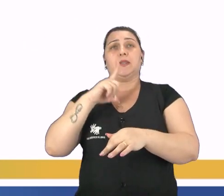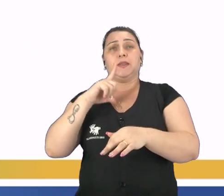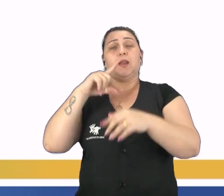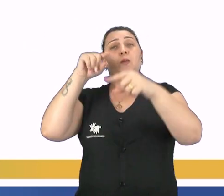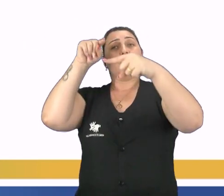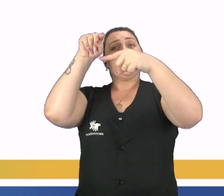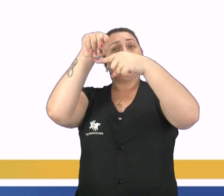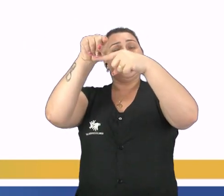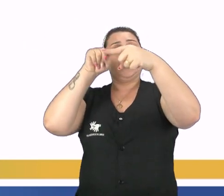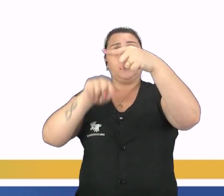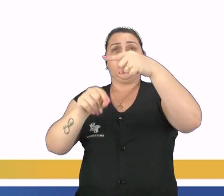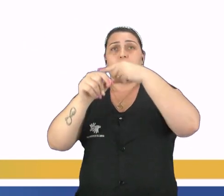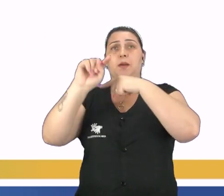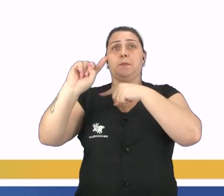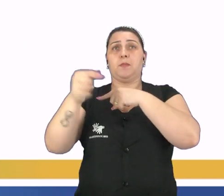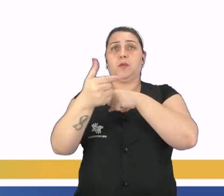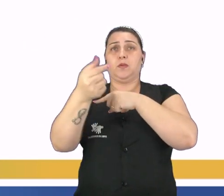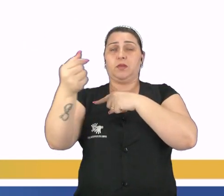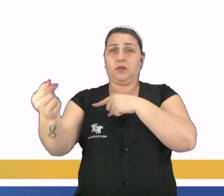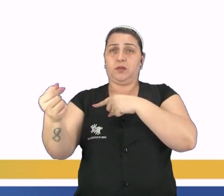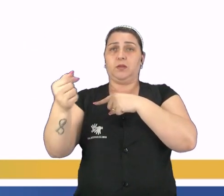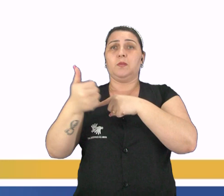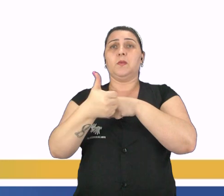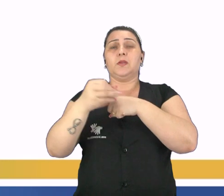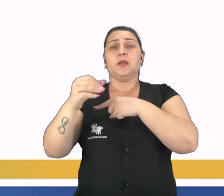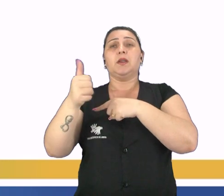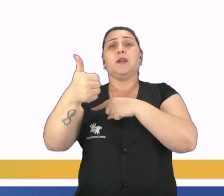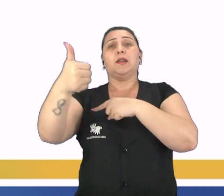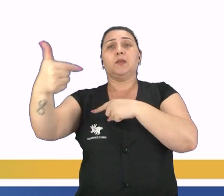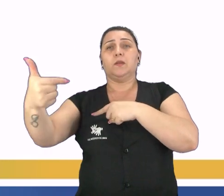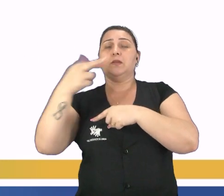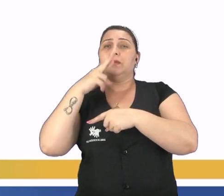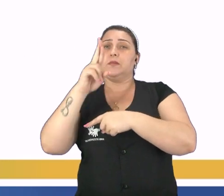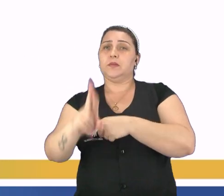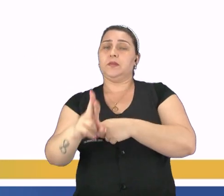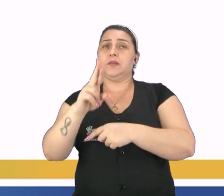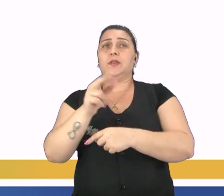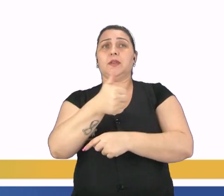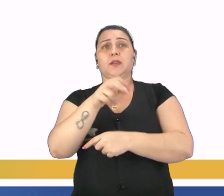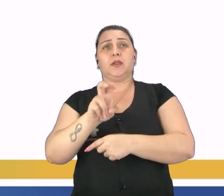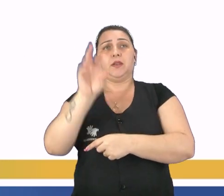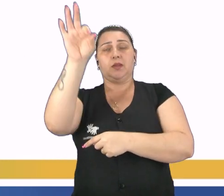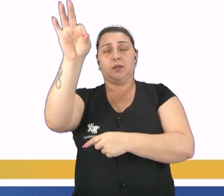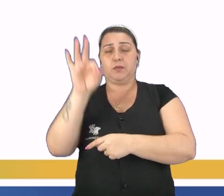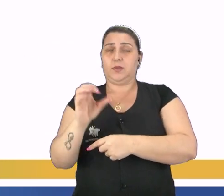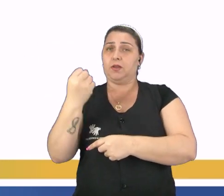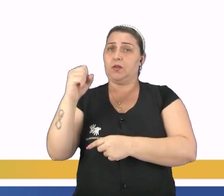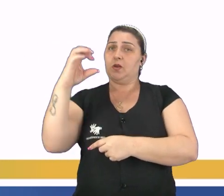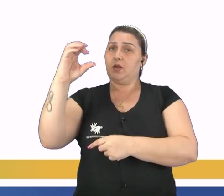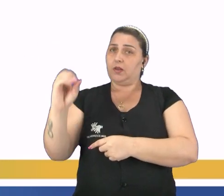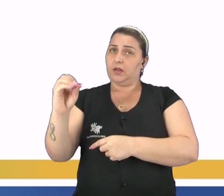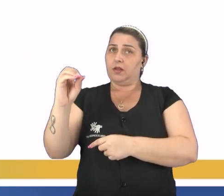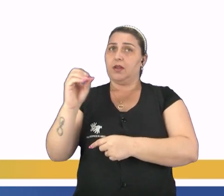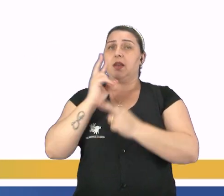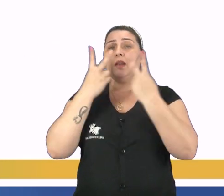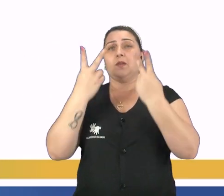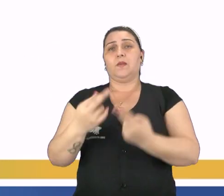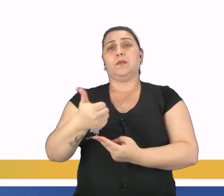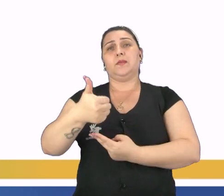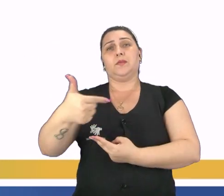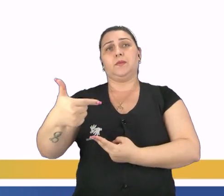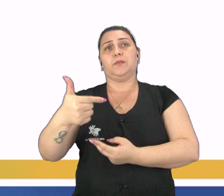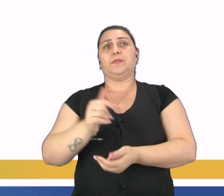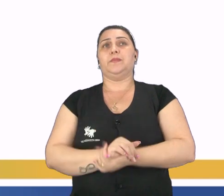que dividir 1.200 por 100, que vai dar 12. Então, 15% de 80 é igual a